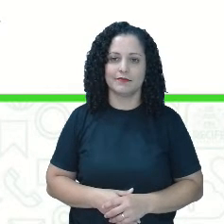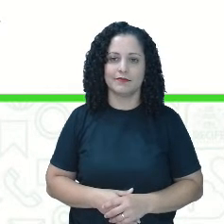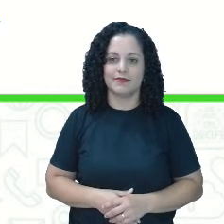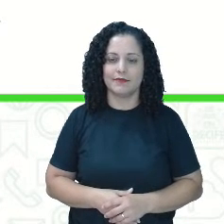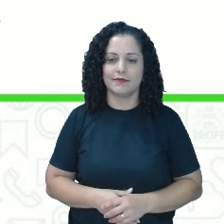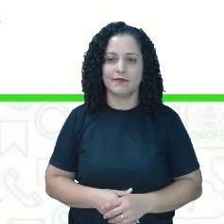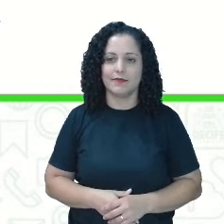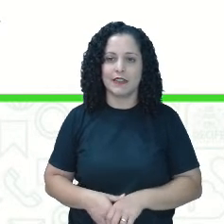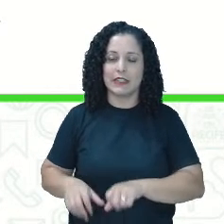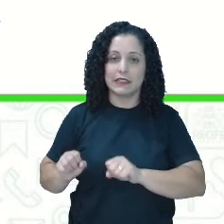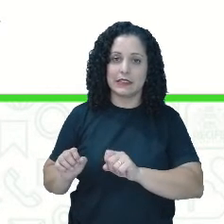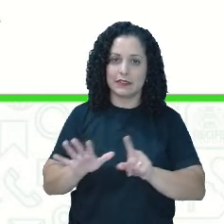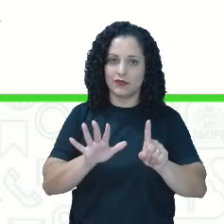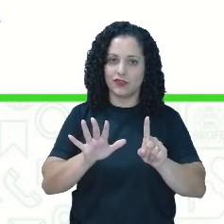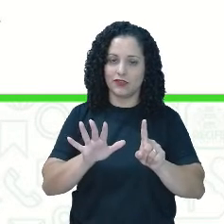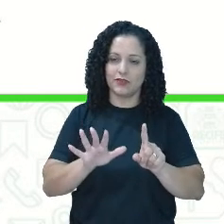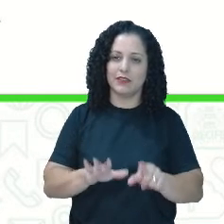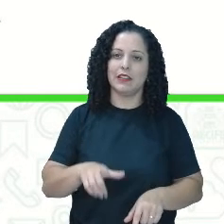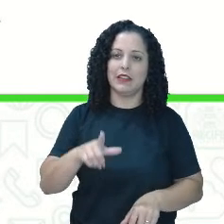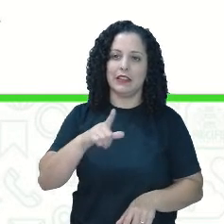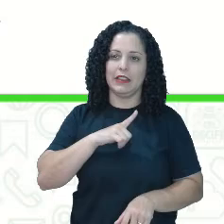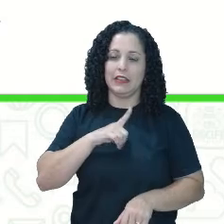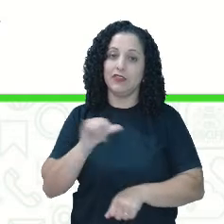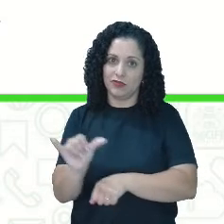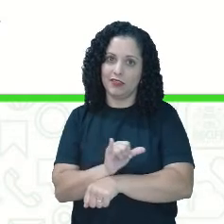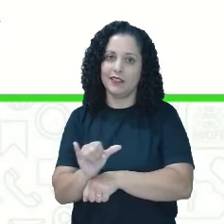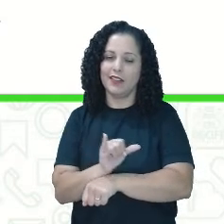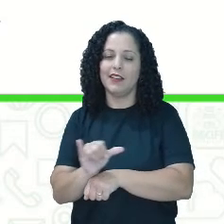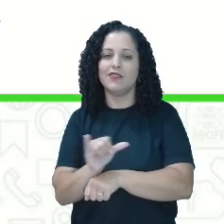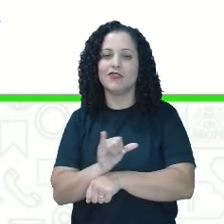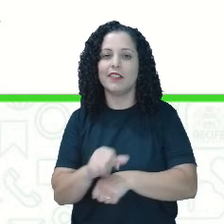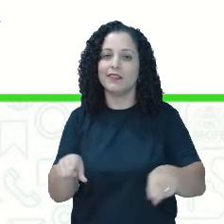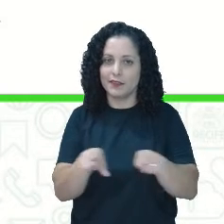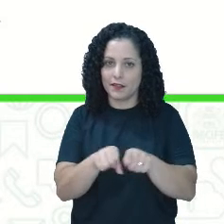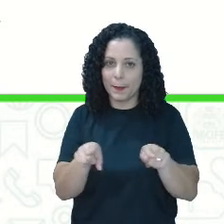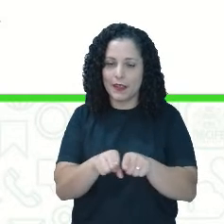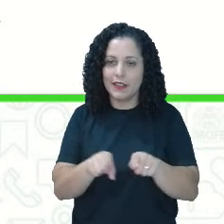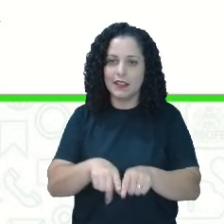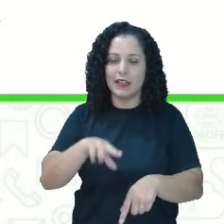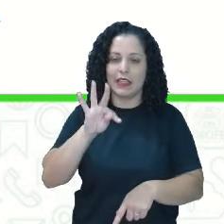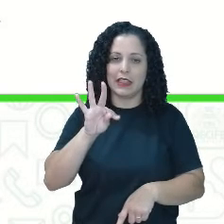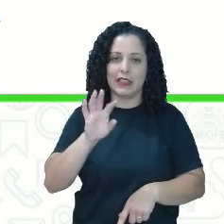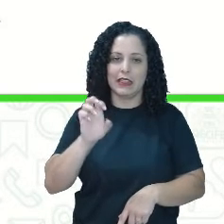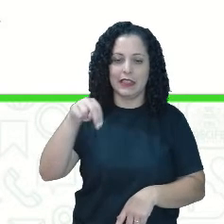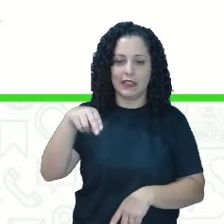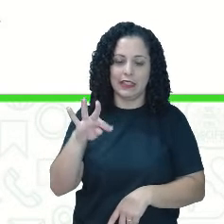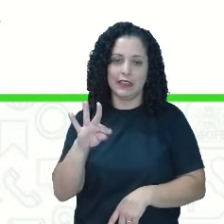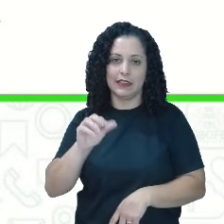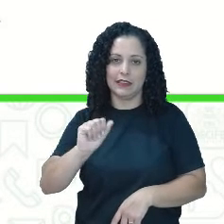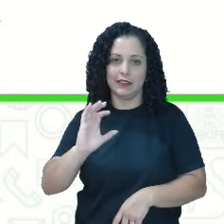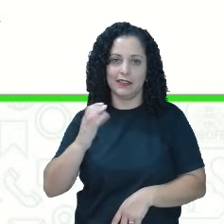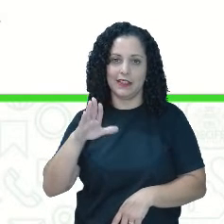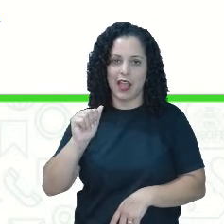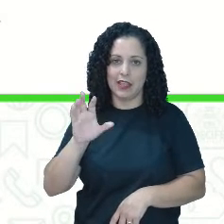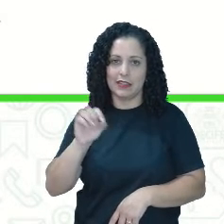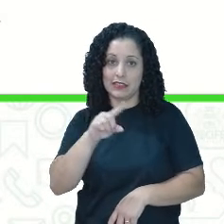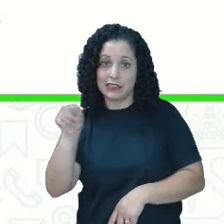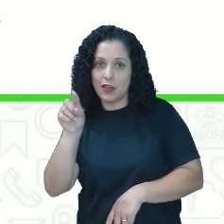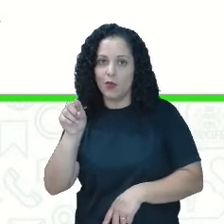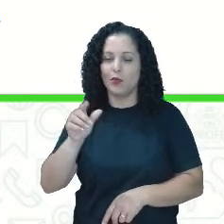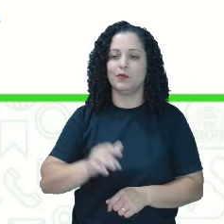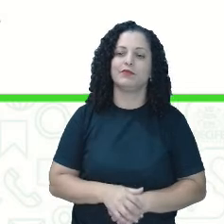Temos ainda como estratégia argumentativa o que? A